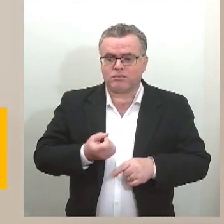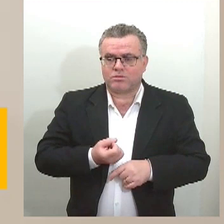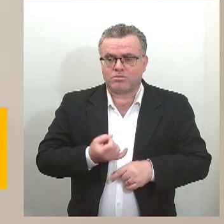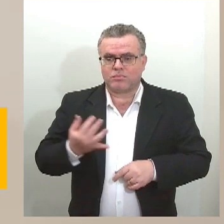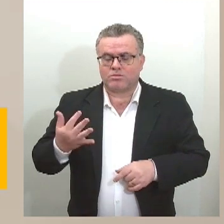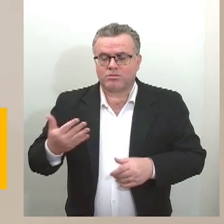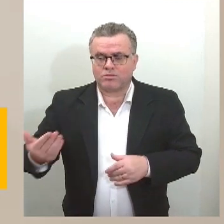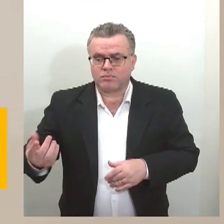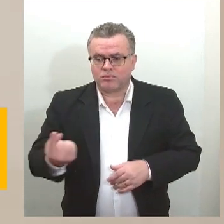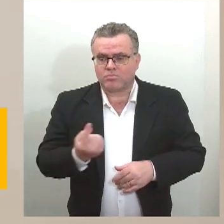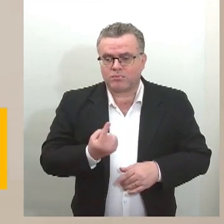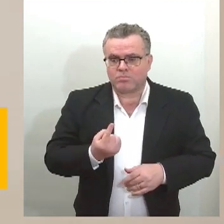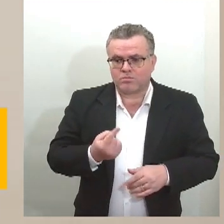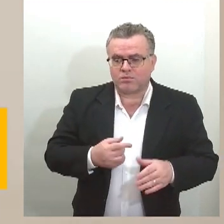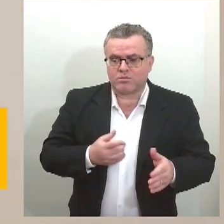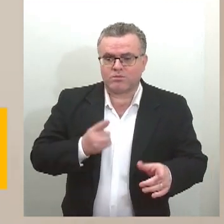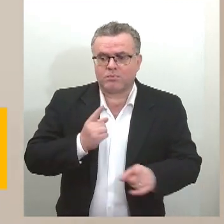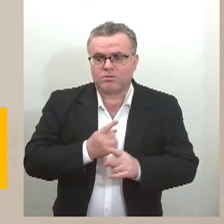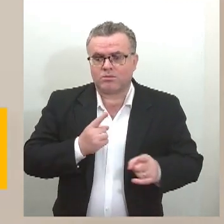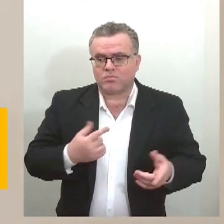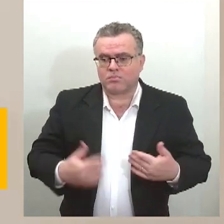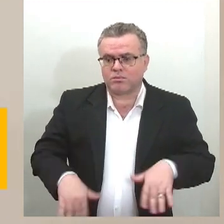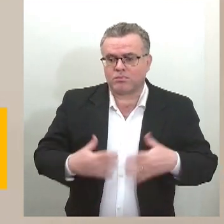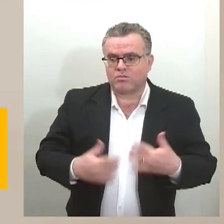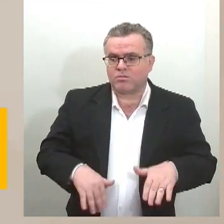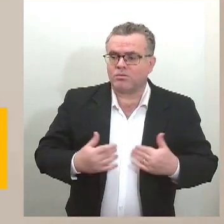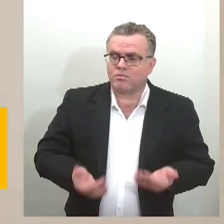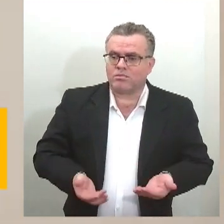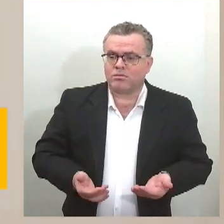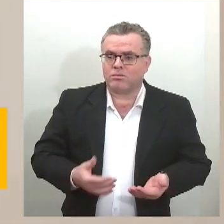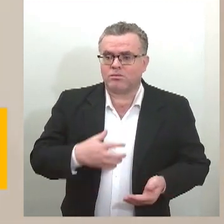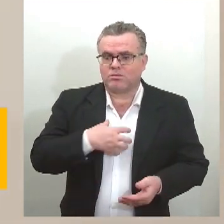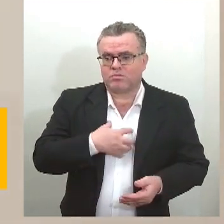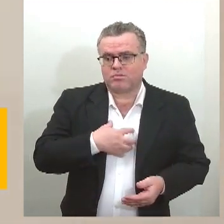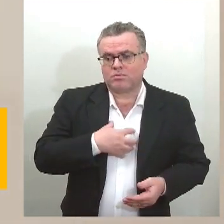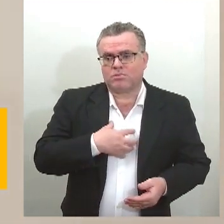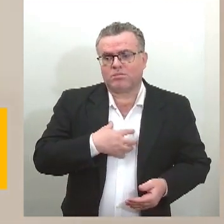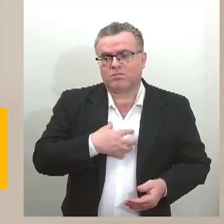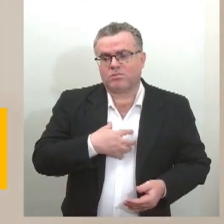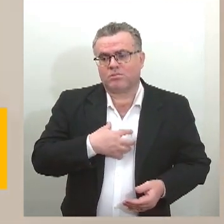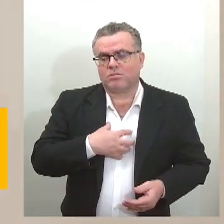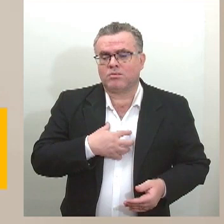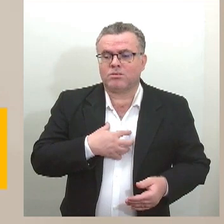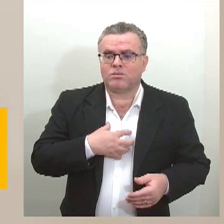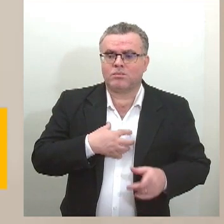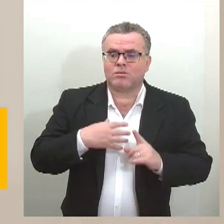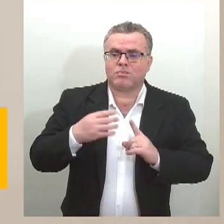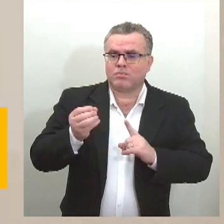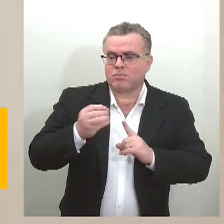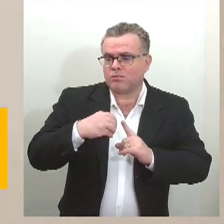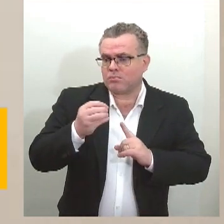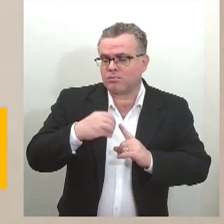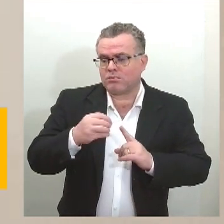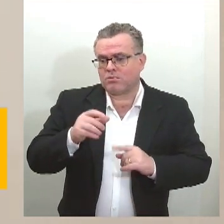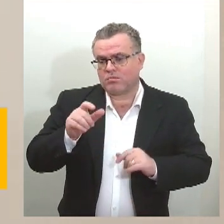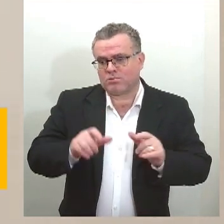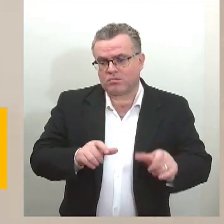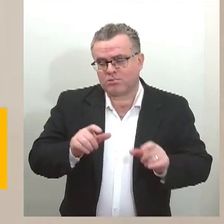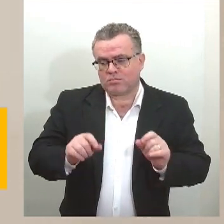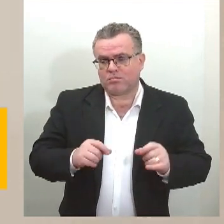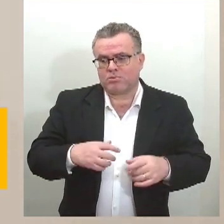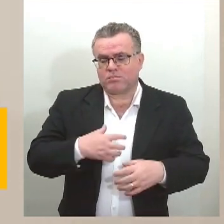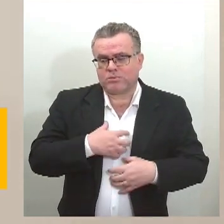o diagnóstico, acabam também tendo uma fragilização emocional, questões emocionais muito